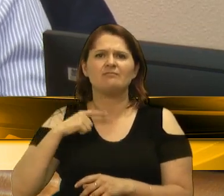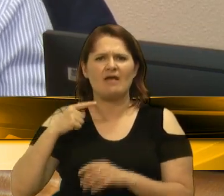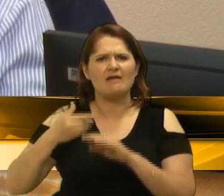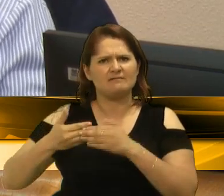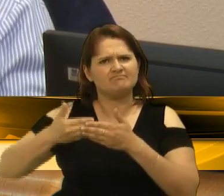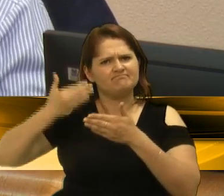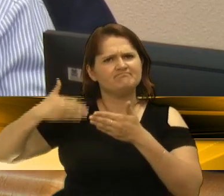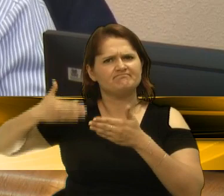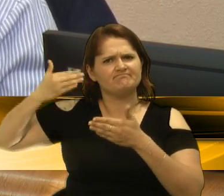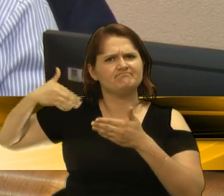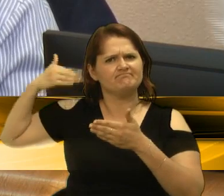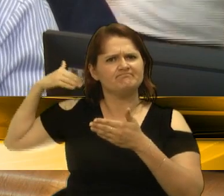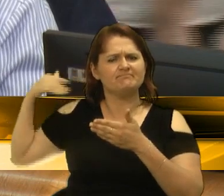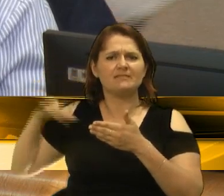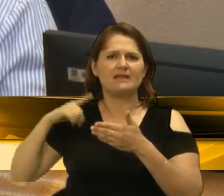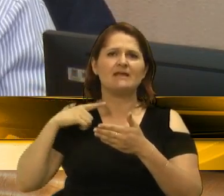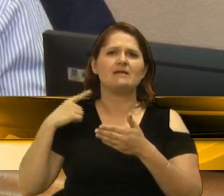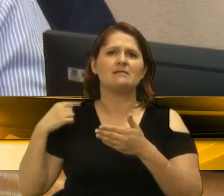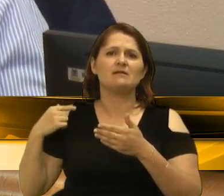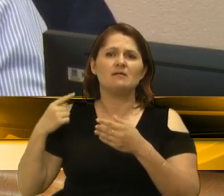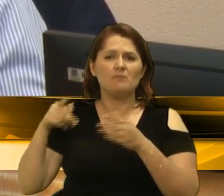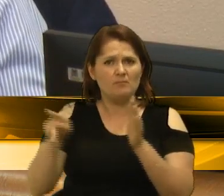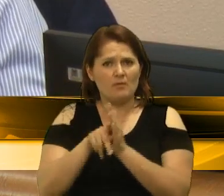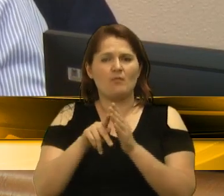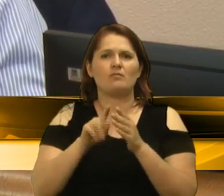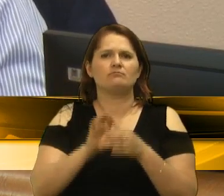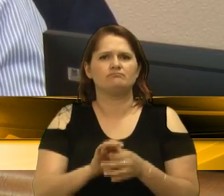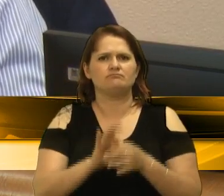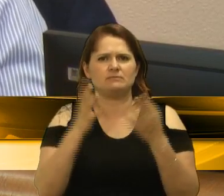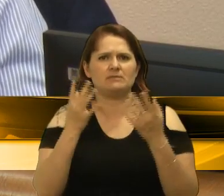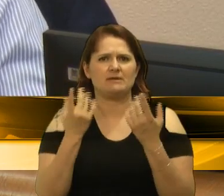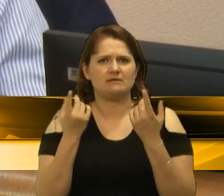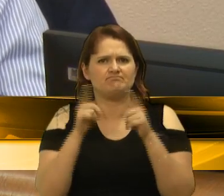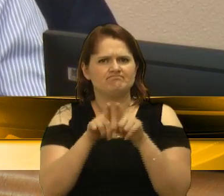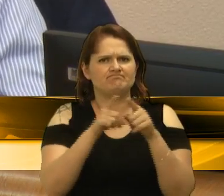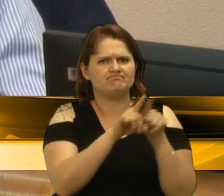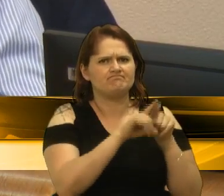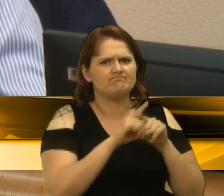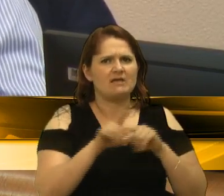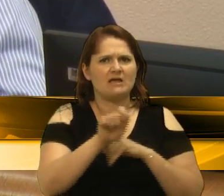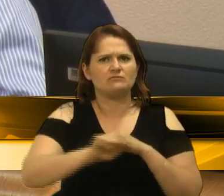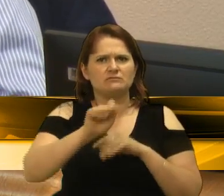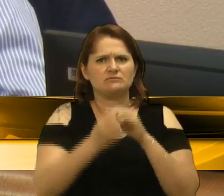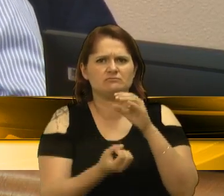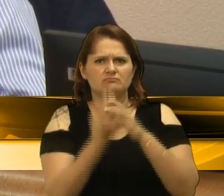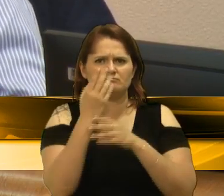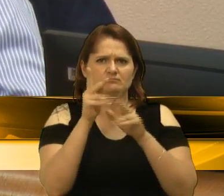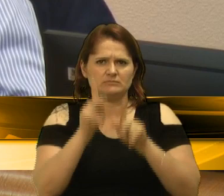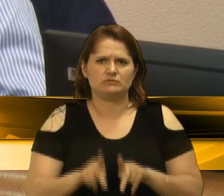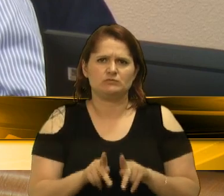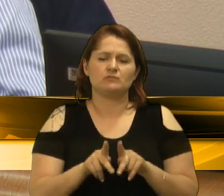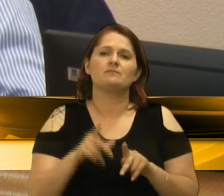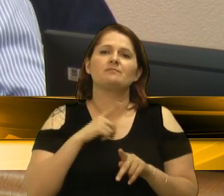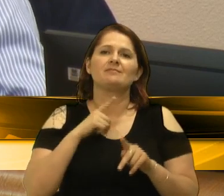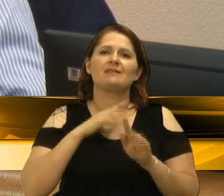tempo que garantiu a liberdade de reunião, no artigo 5º, inciso 16º, estabeleceu no próprio texto magno, de